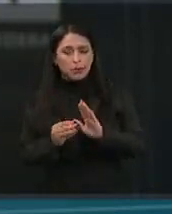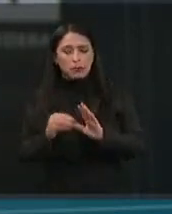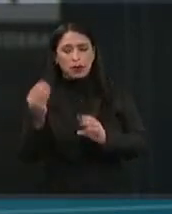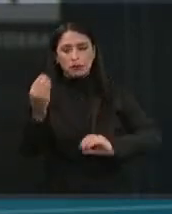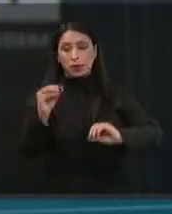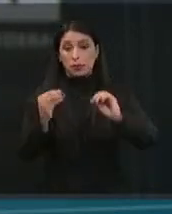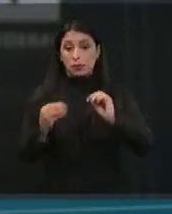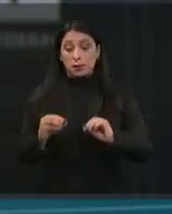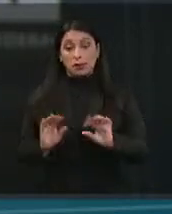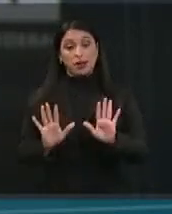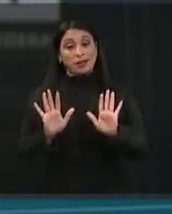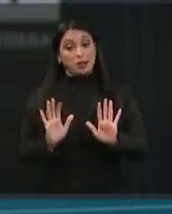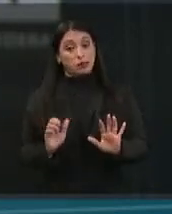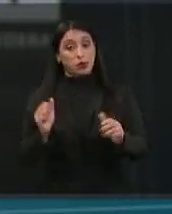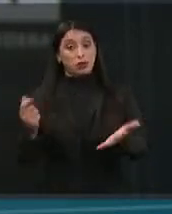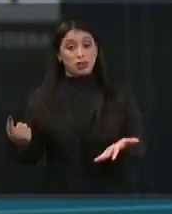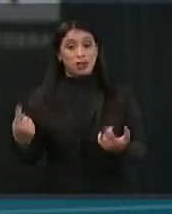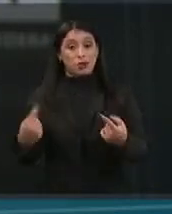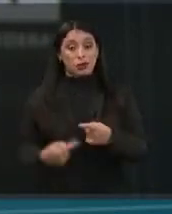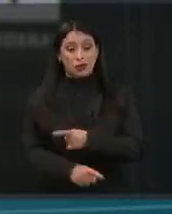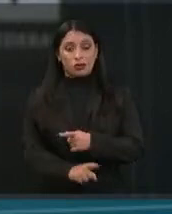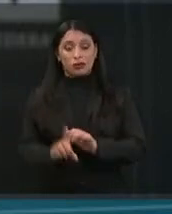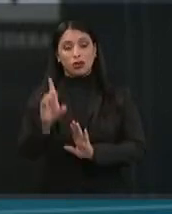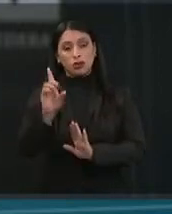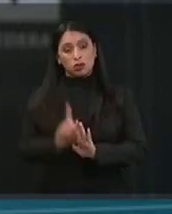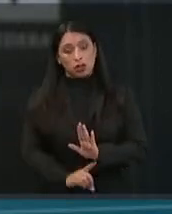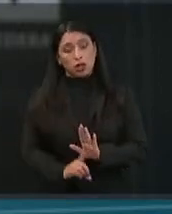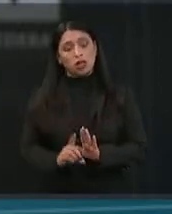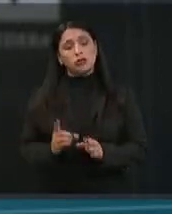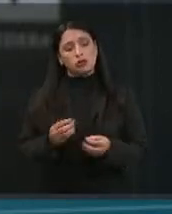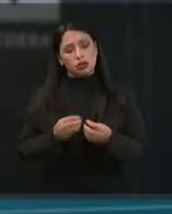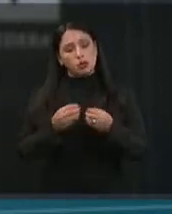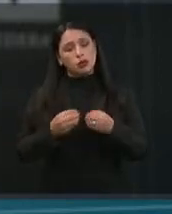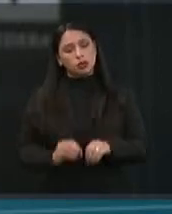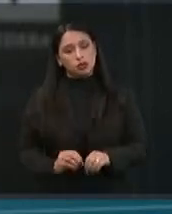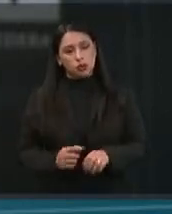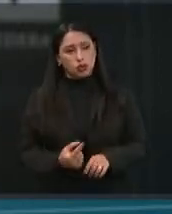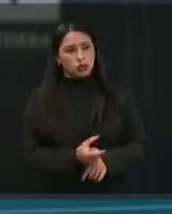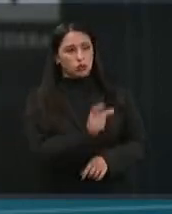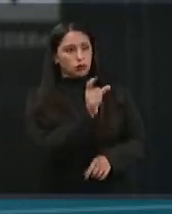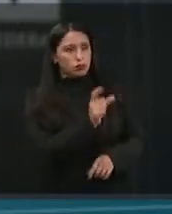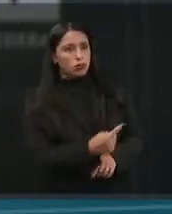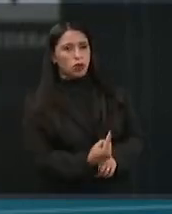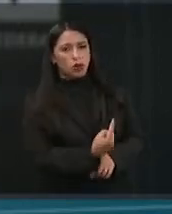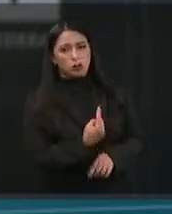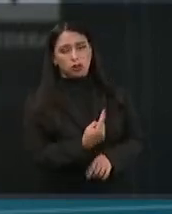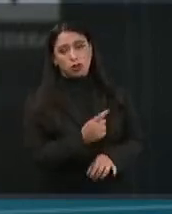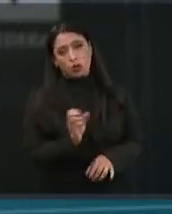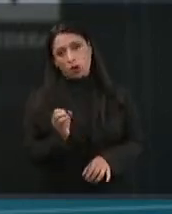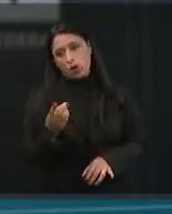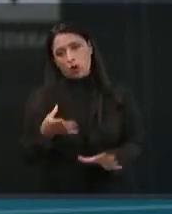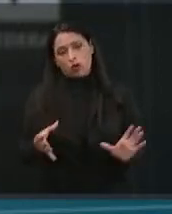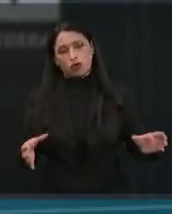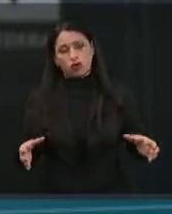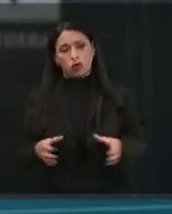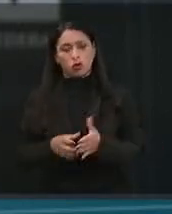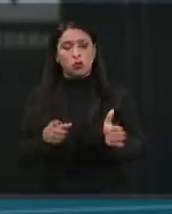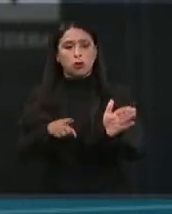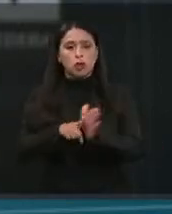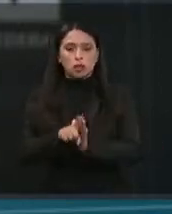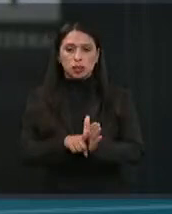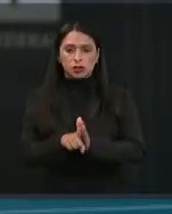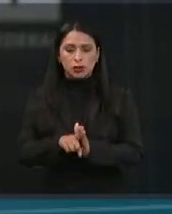Uma parte desse material, inclusive, tem o potencial de causar danos individuais e coletivos. Nossas pesquisas debruçam-se sobre esses